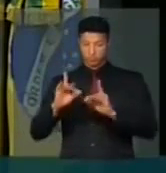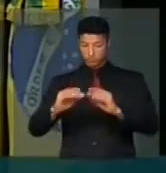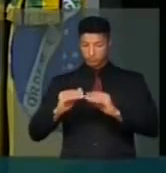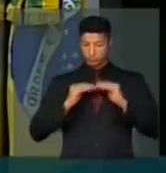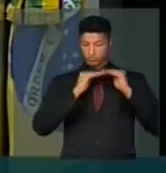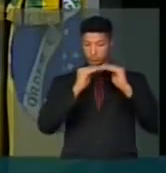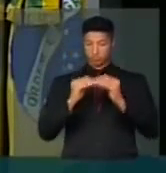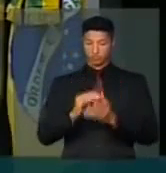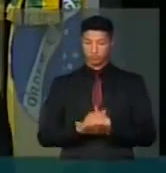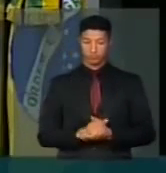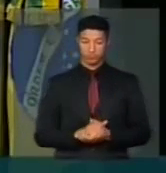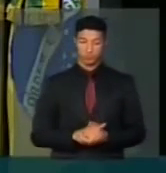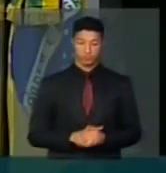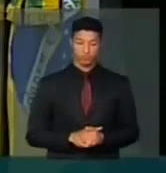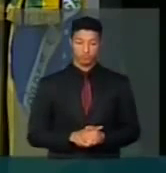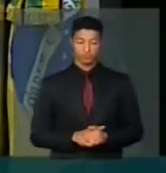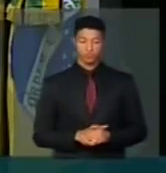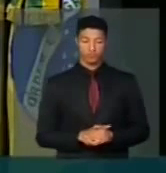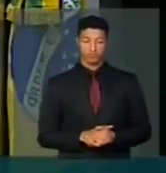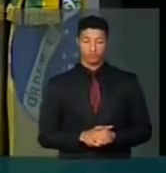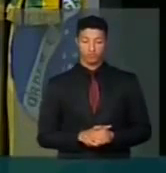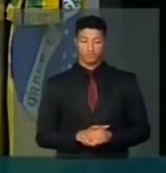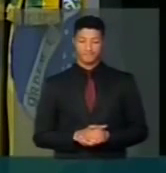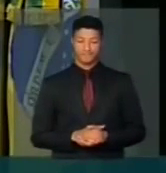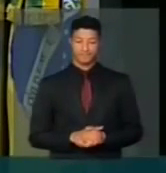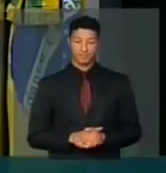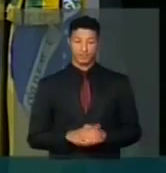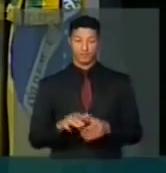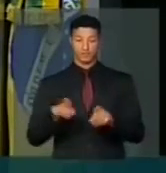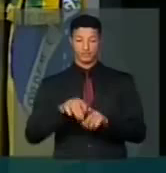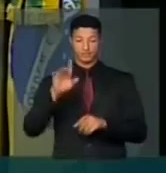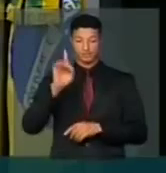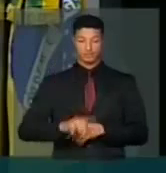democrática. Conclui, deputado. E do